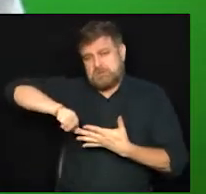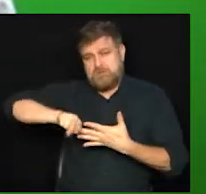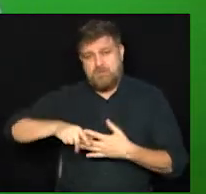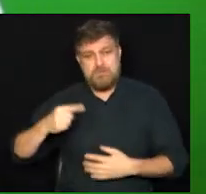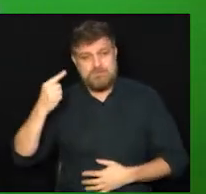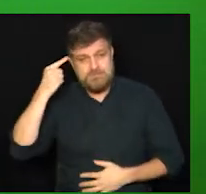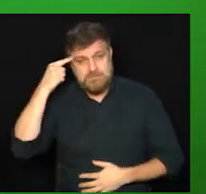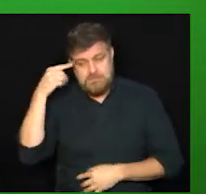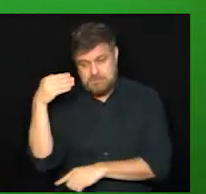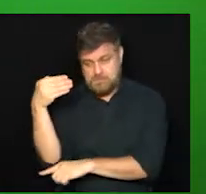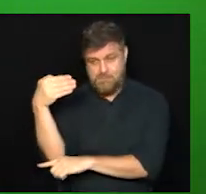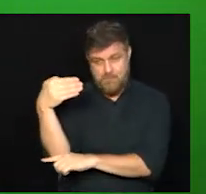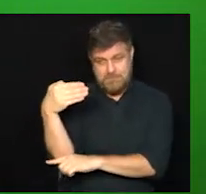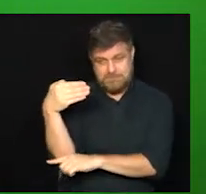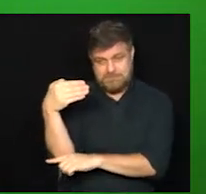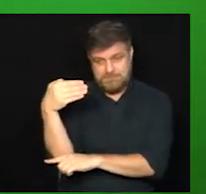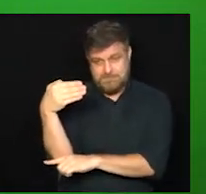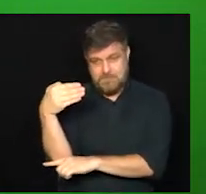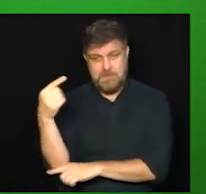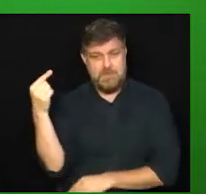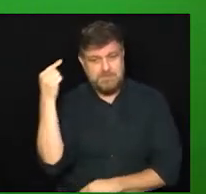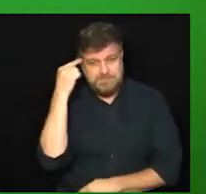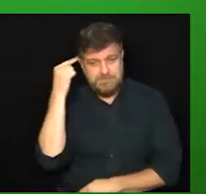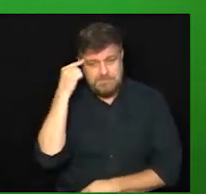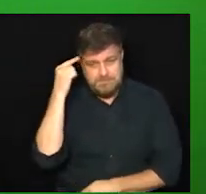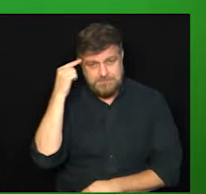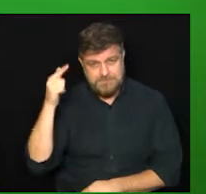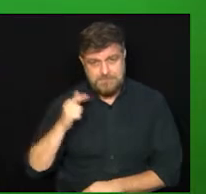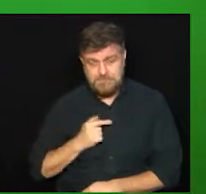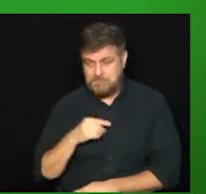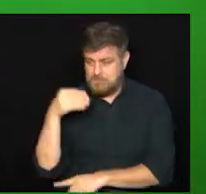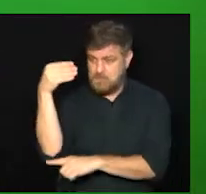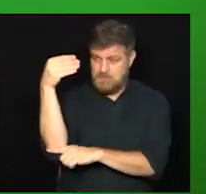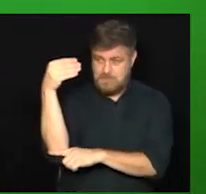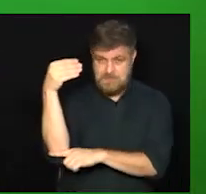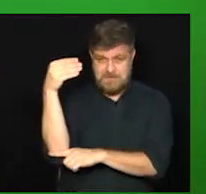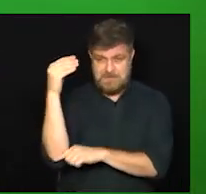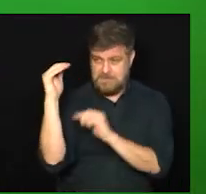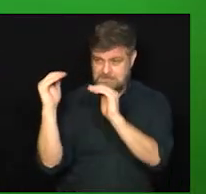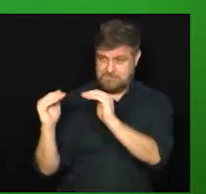costumo dizer assim, dentro da pirâmide, a hotelaria está aqui em cima,